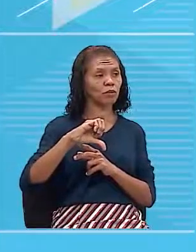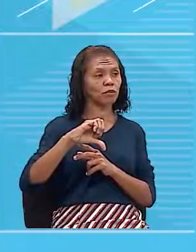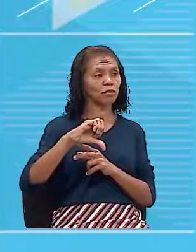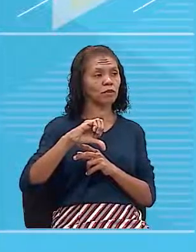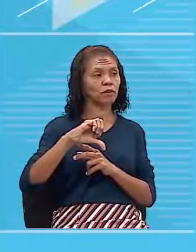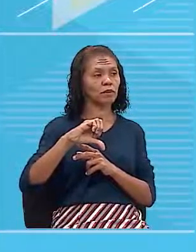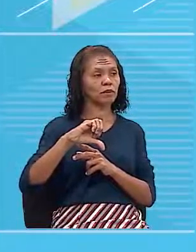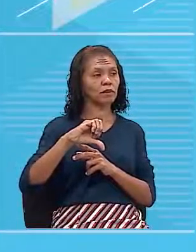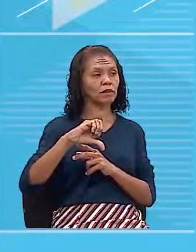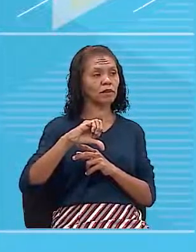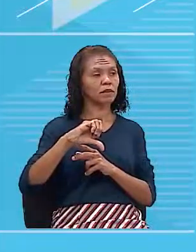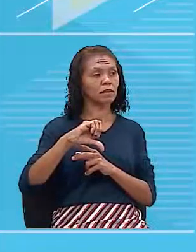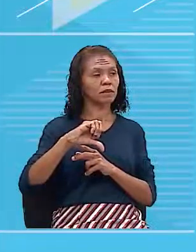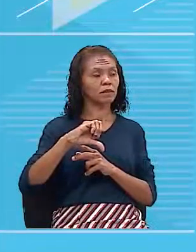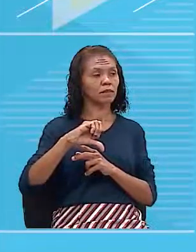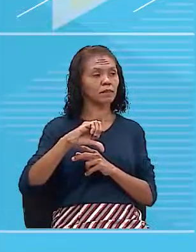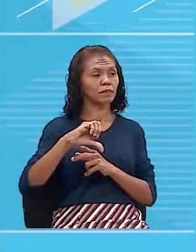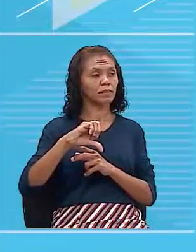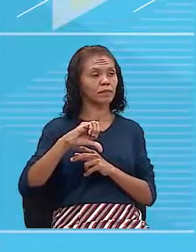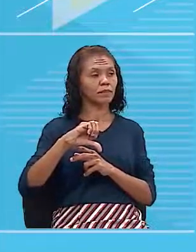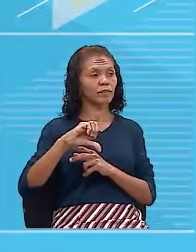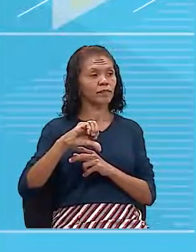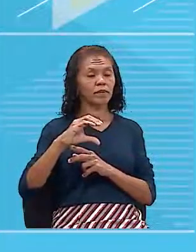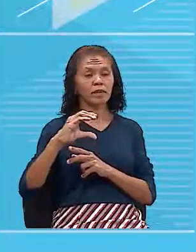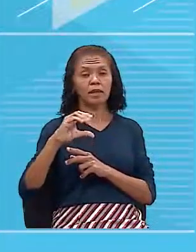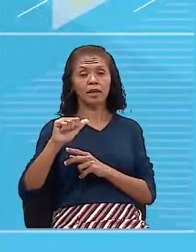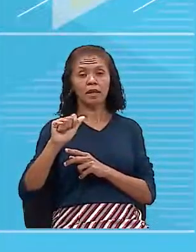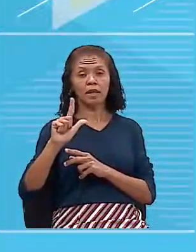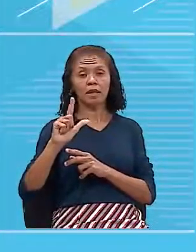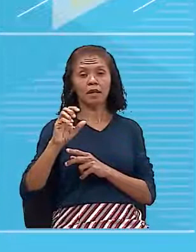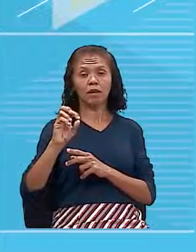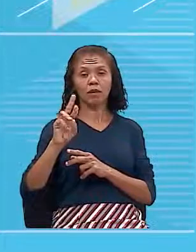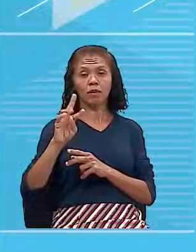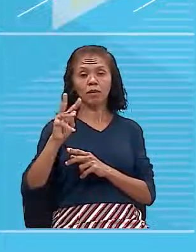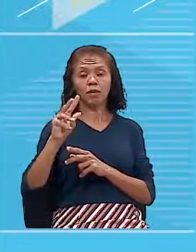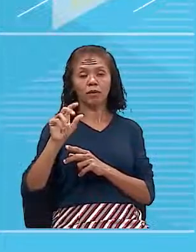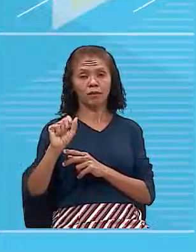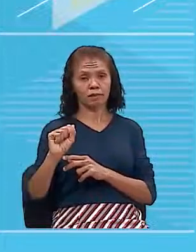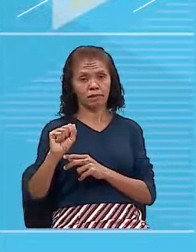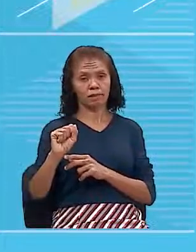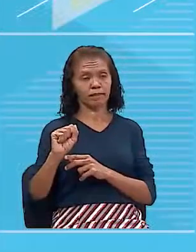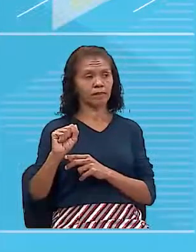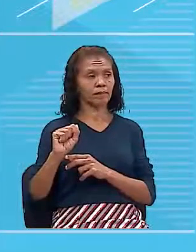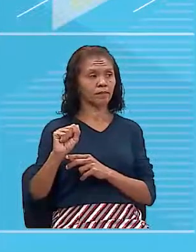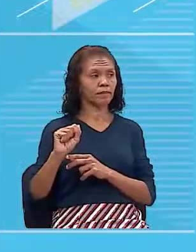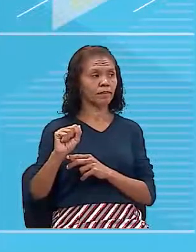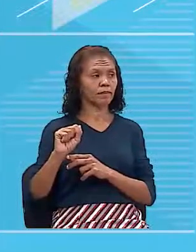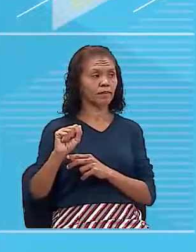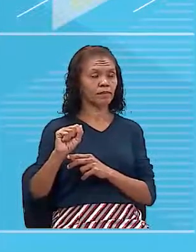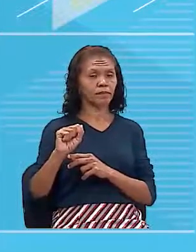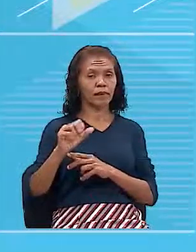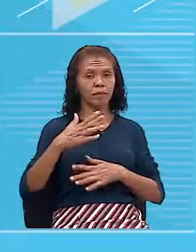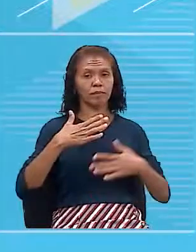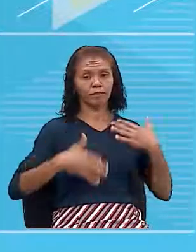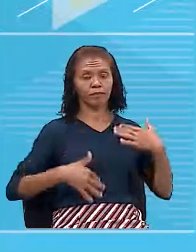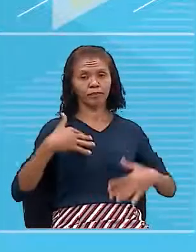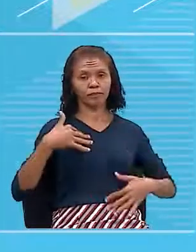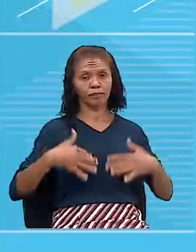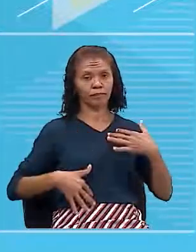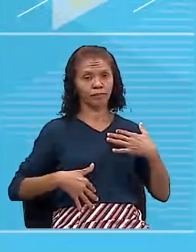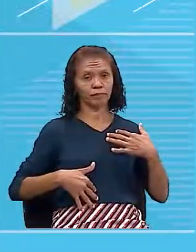total e é me forneceu 9 calorias Ou seja eu tenho energia